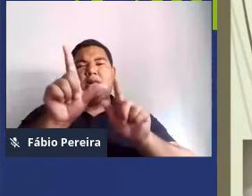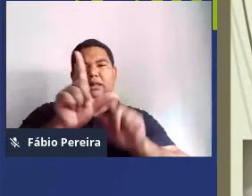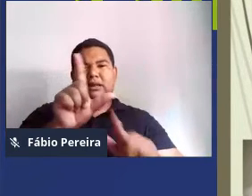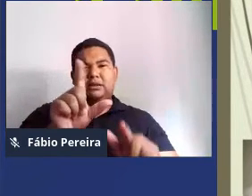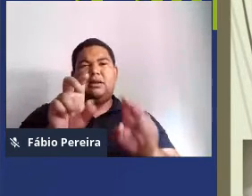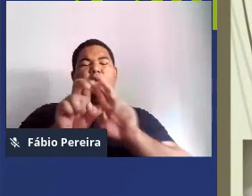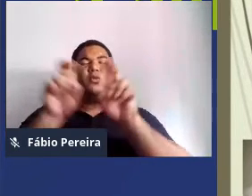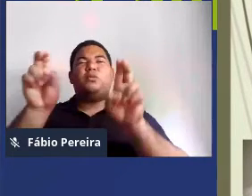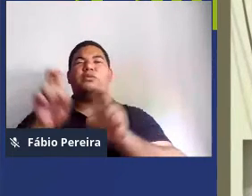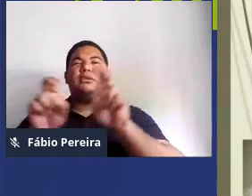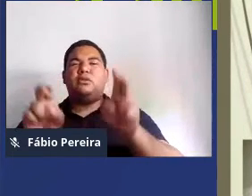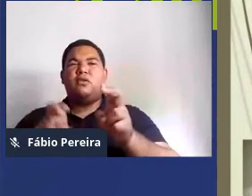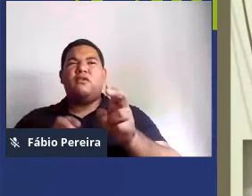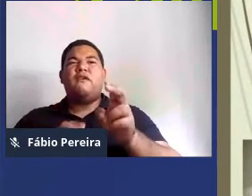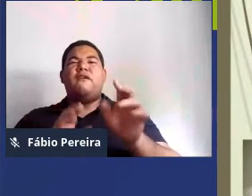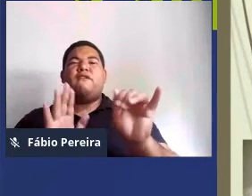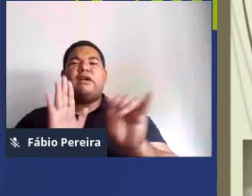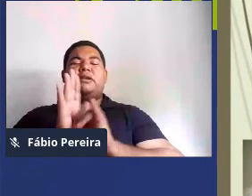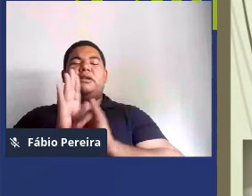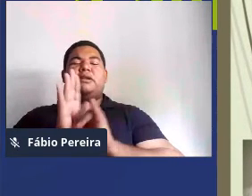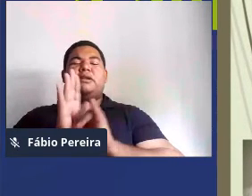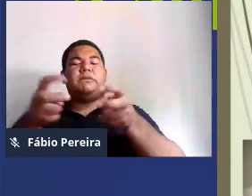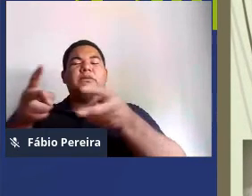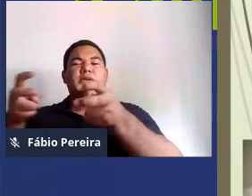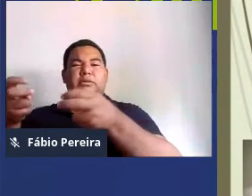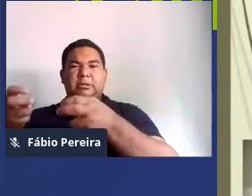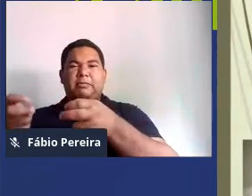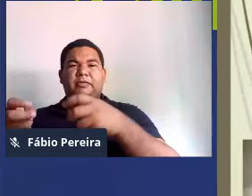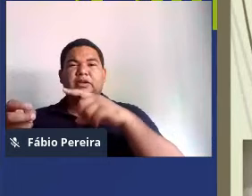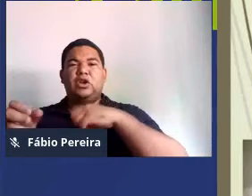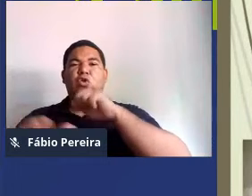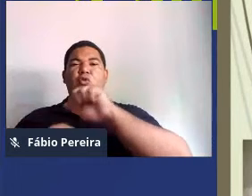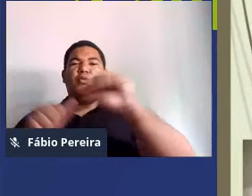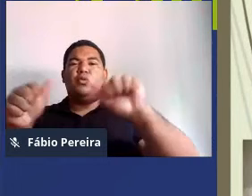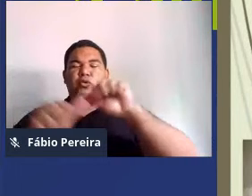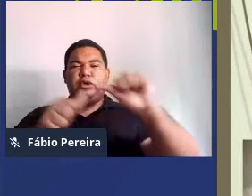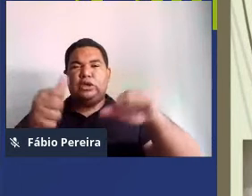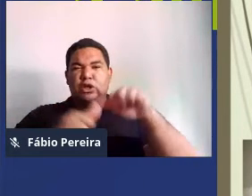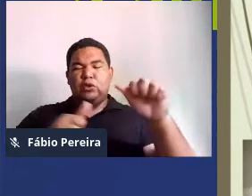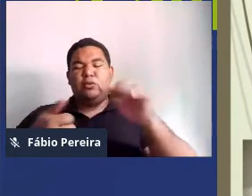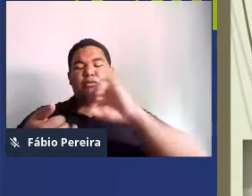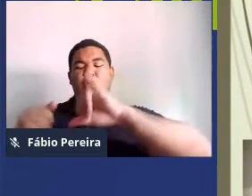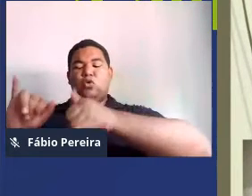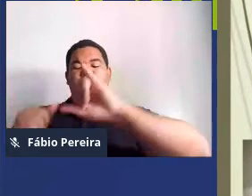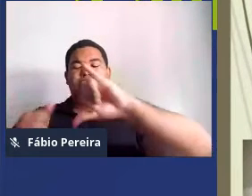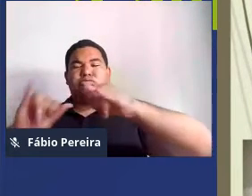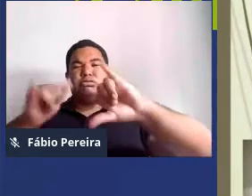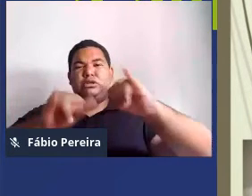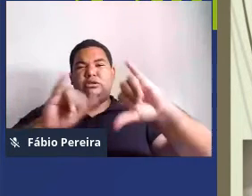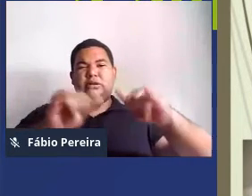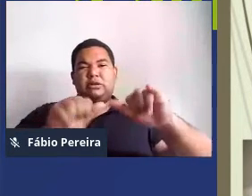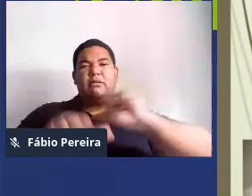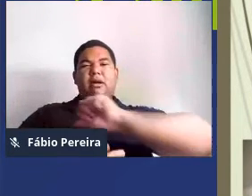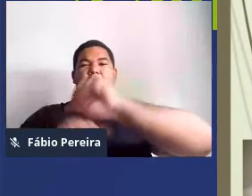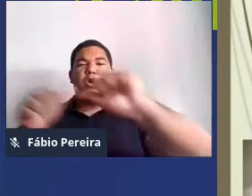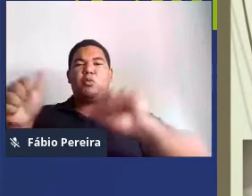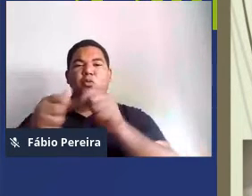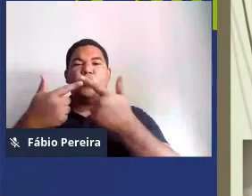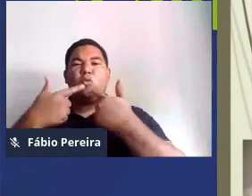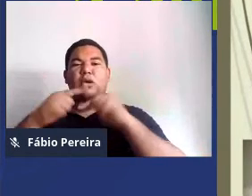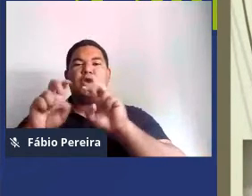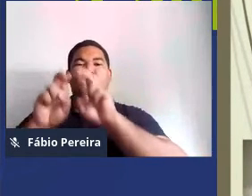reconhece. Ou seja, eu estou transformando todas as etapas de química em uma linguagem que o computador pode